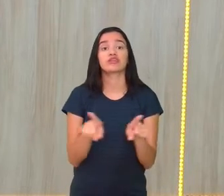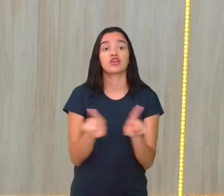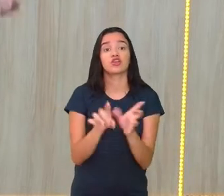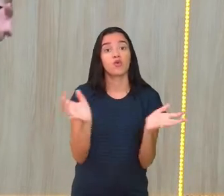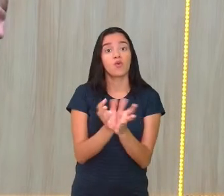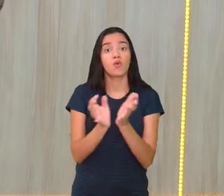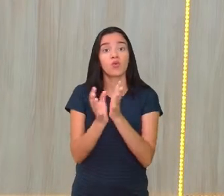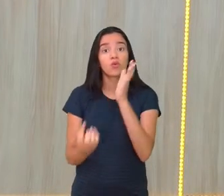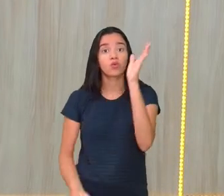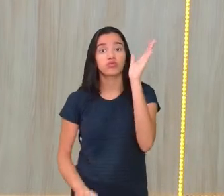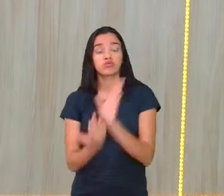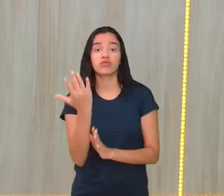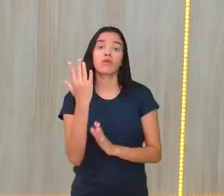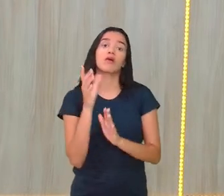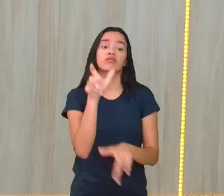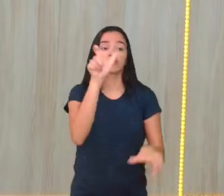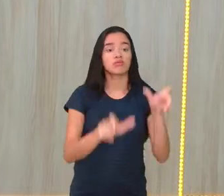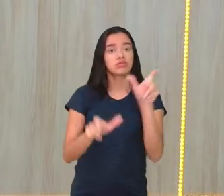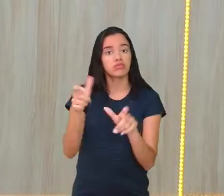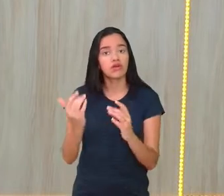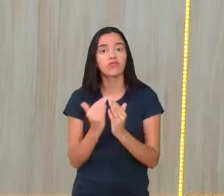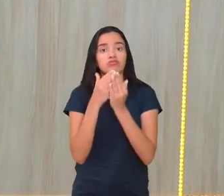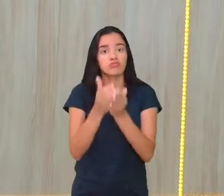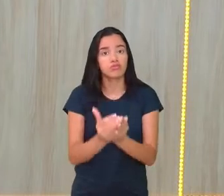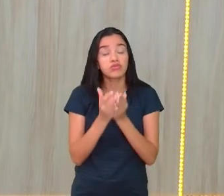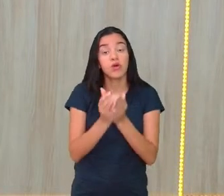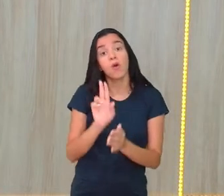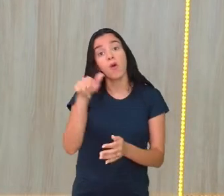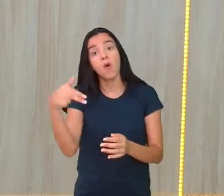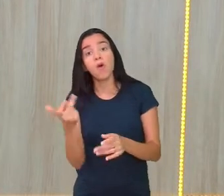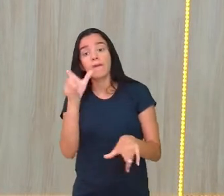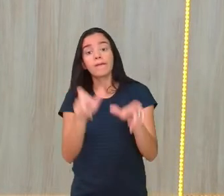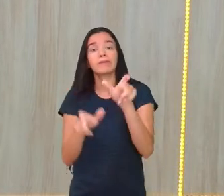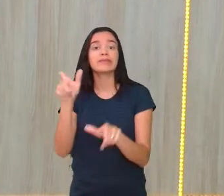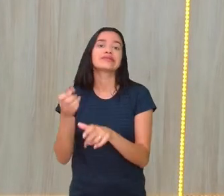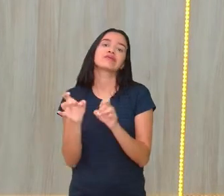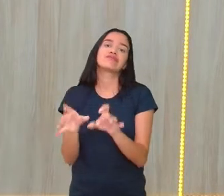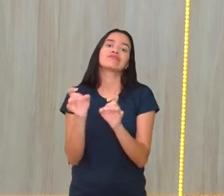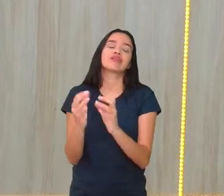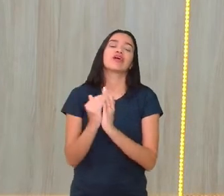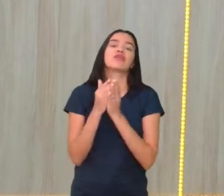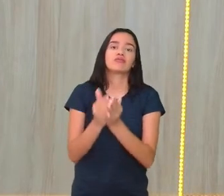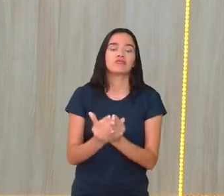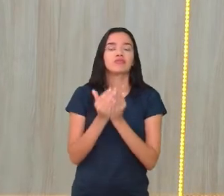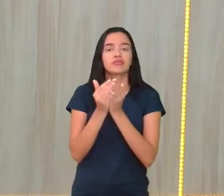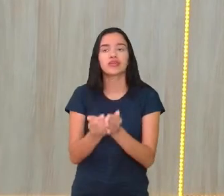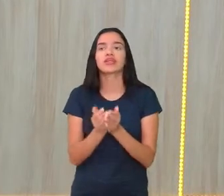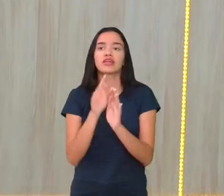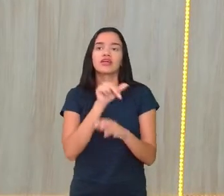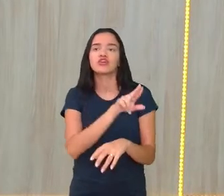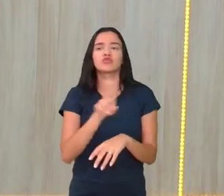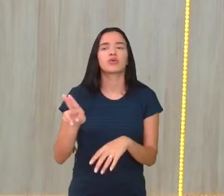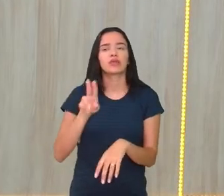formada por grandes navegadores, né, ou grandes comerciantes marítimos, ela recebe o nome